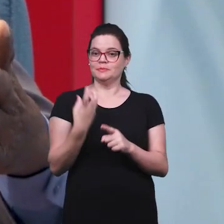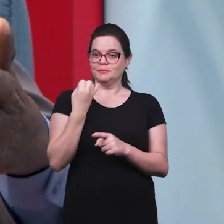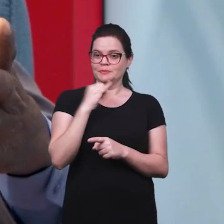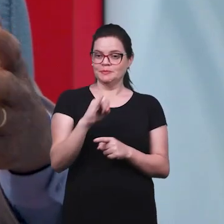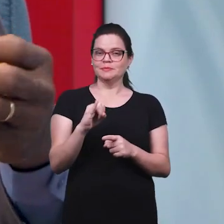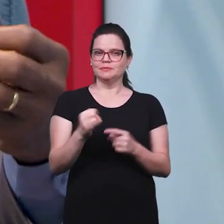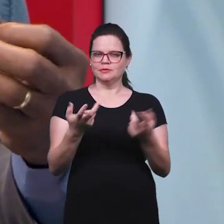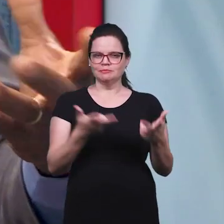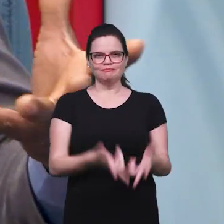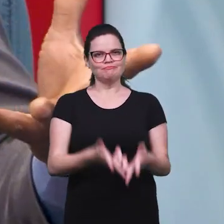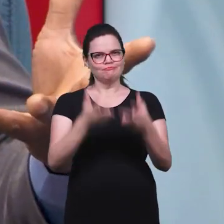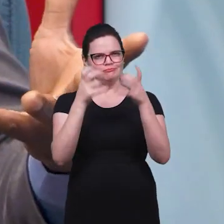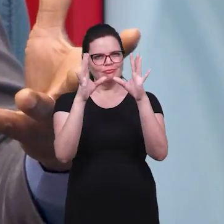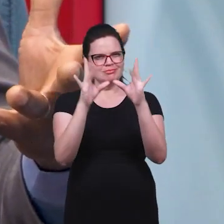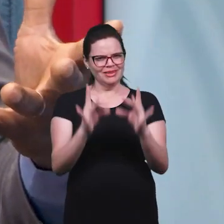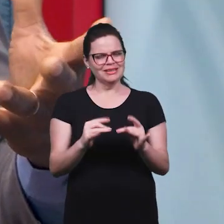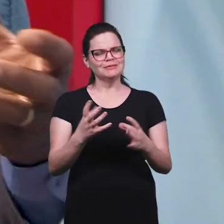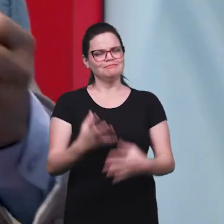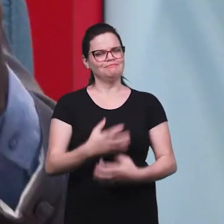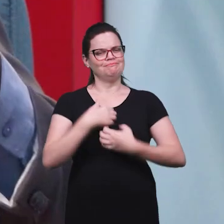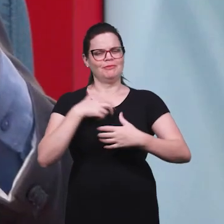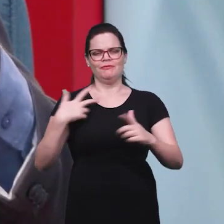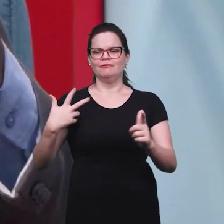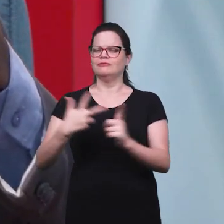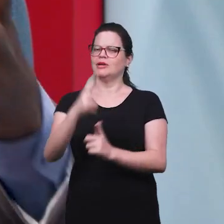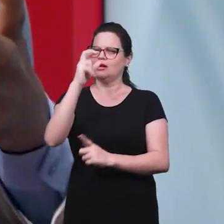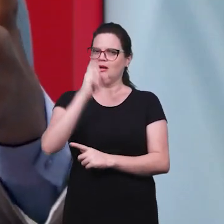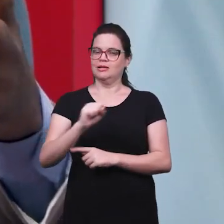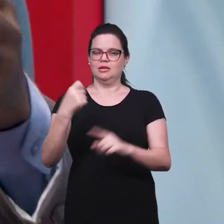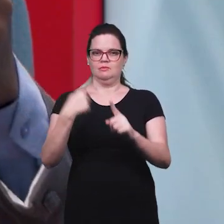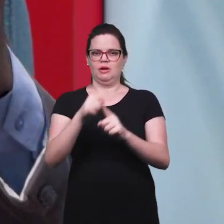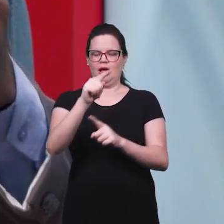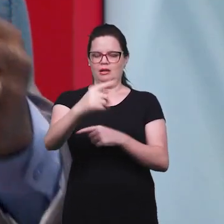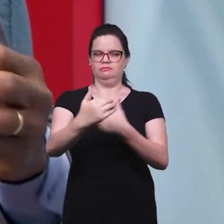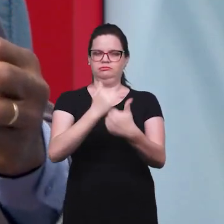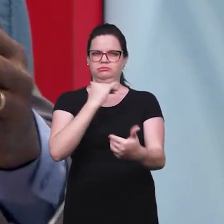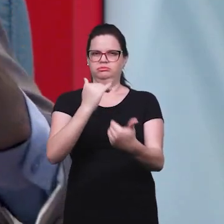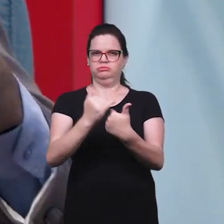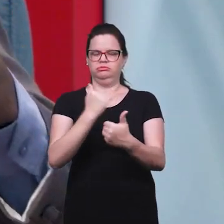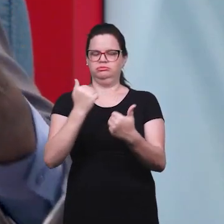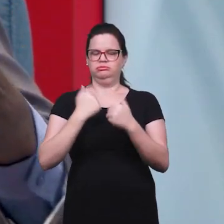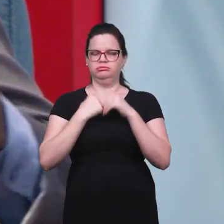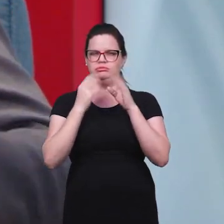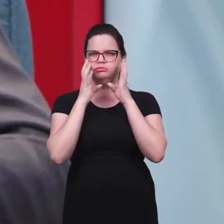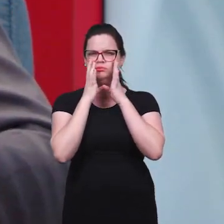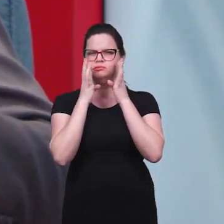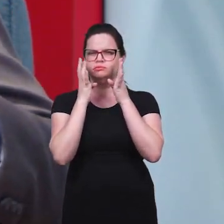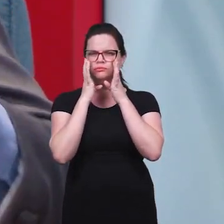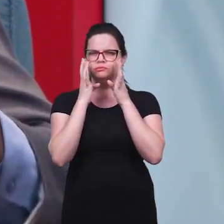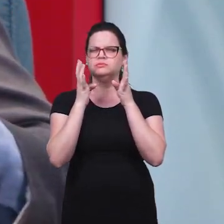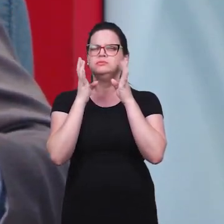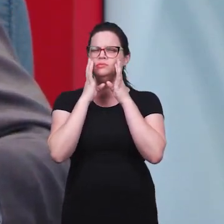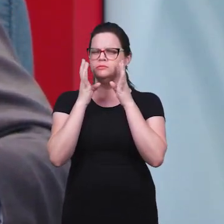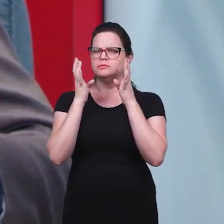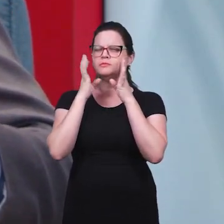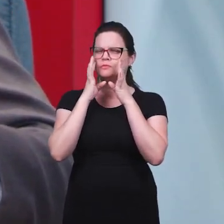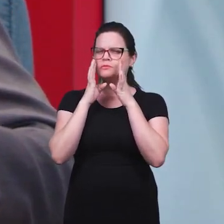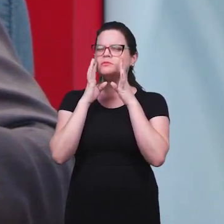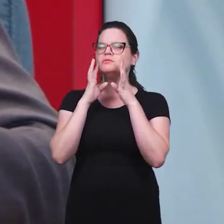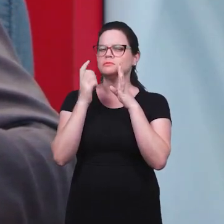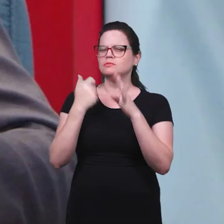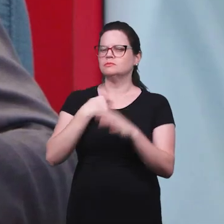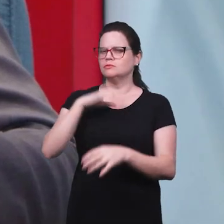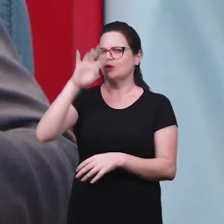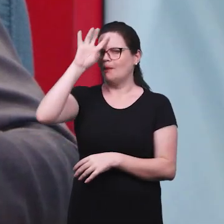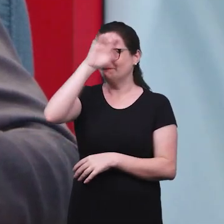esse detalhe, a vitória. A gente ouviu, colocou em prática, certamente o Senhor vai nos abençoar, porque o